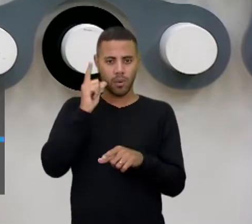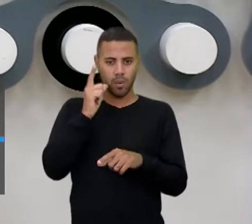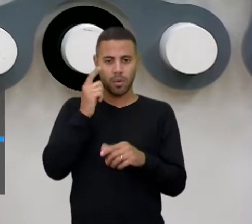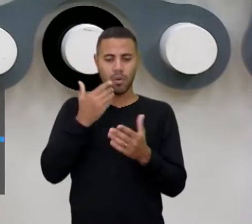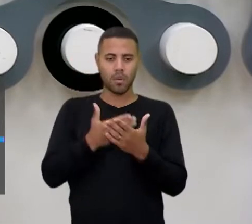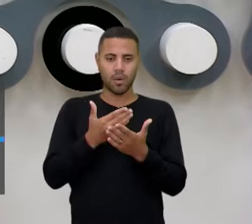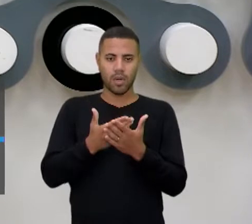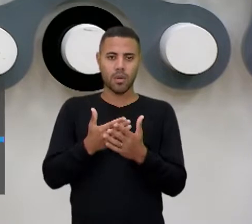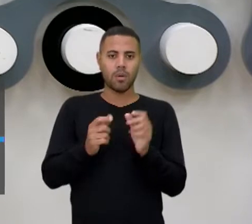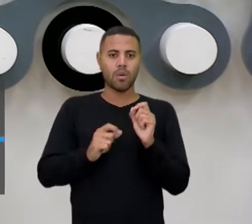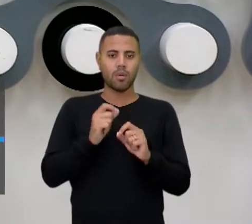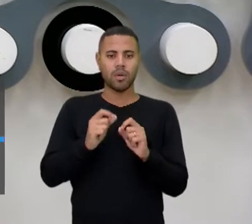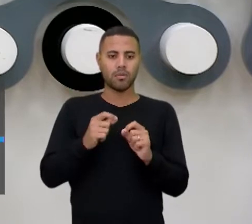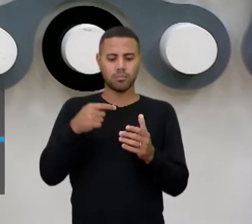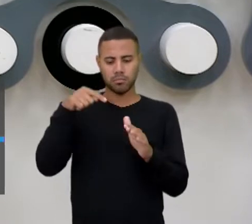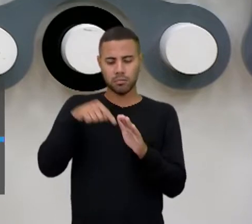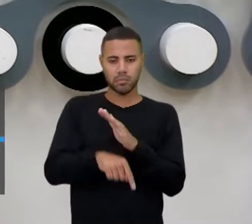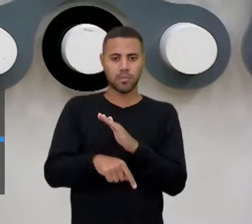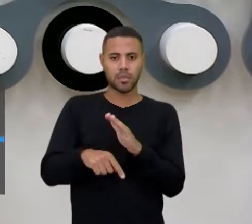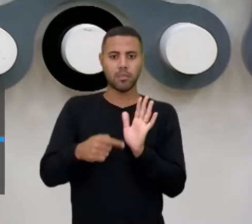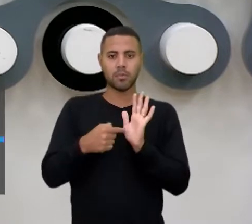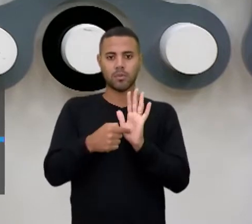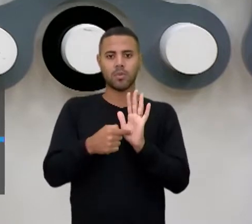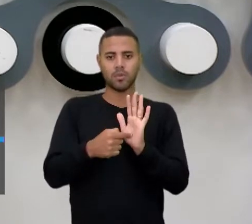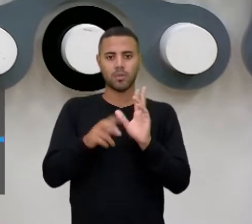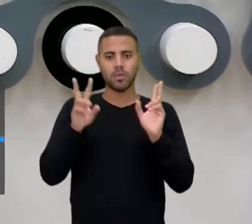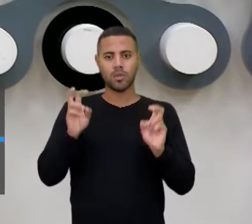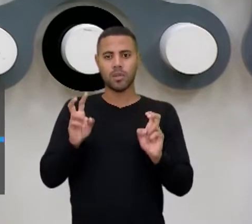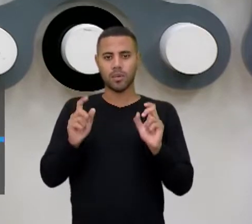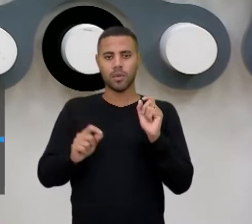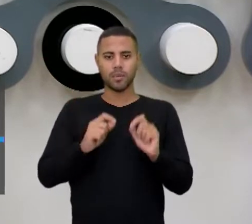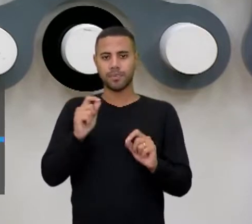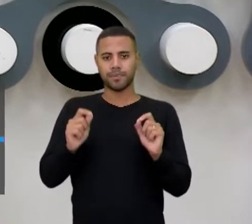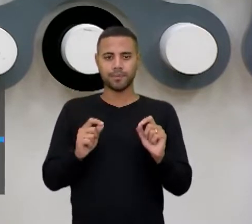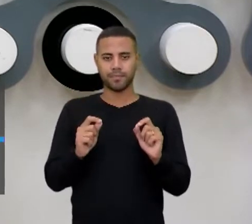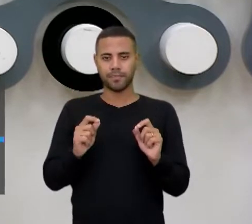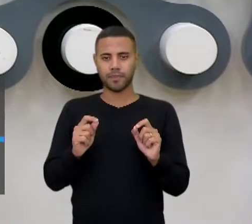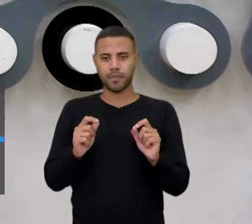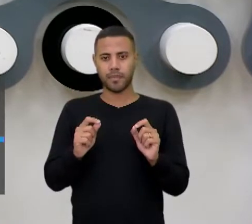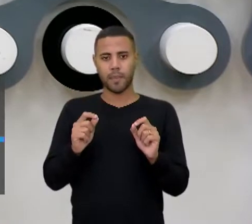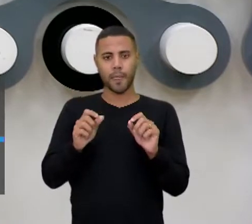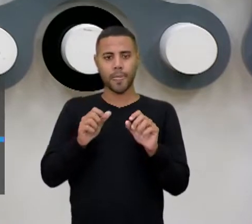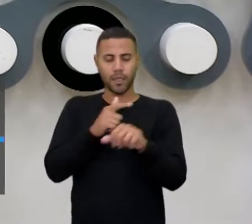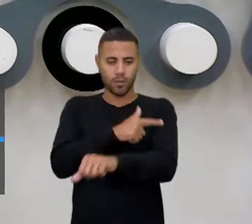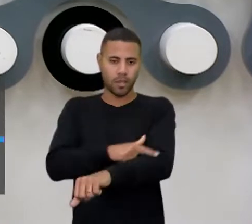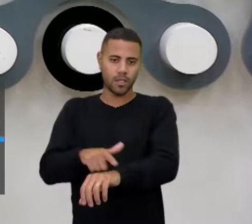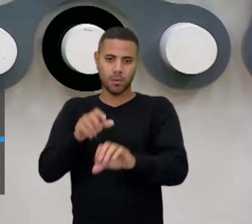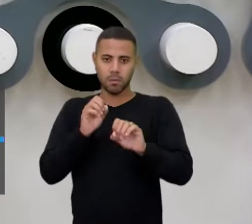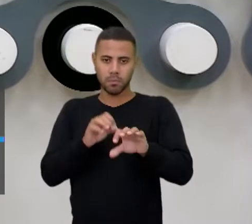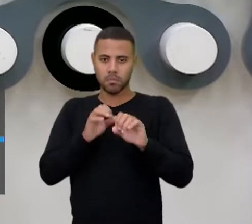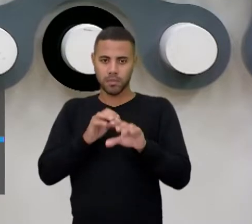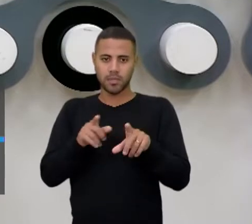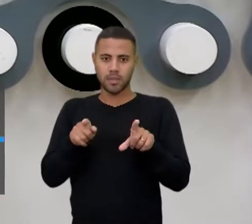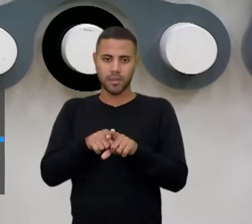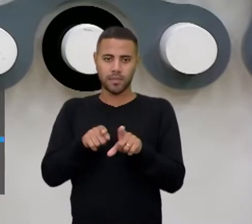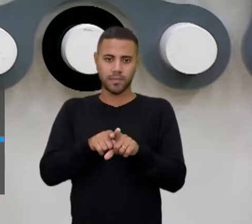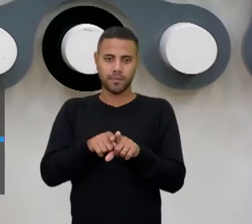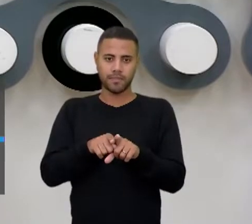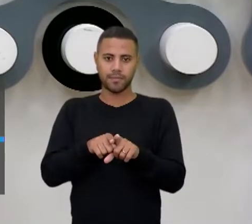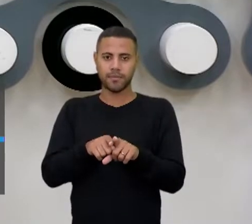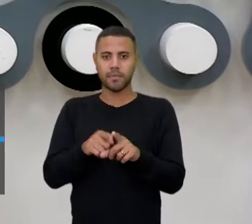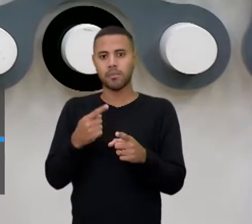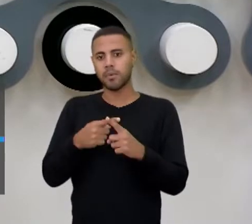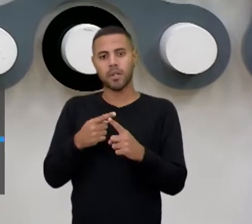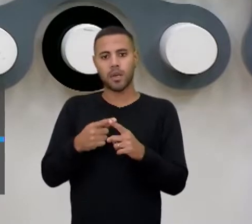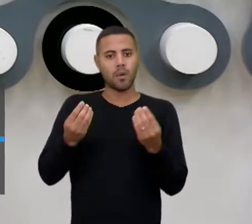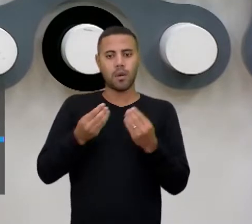estudos intensivos, discutimos sobre a questão da educação midiática, né? Falamos sobre a questão da educação midiática, por quê?